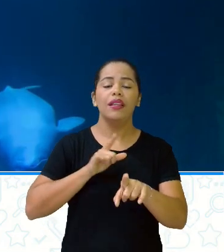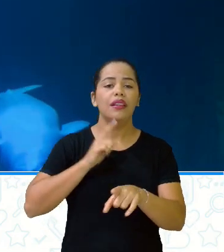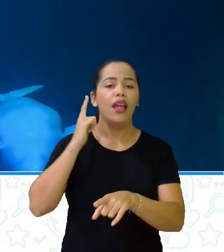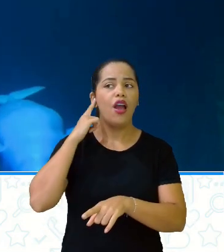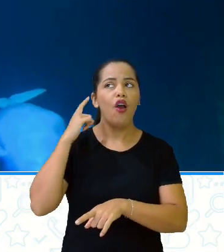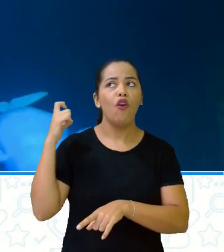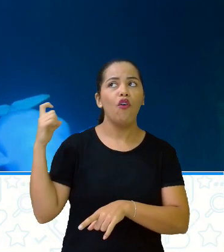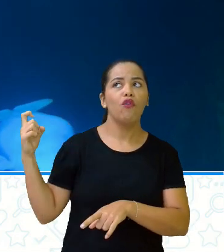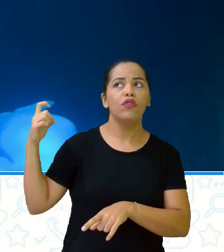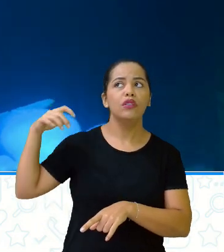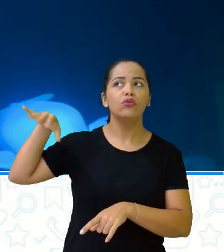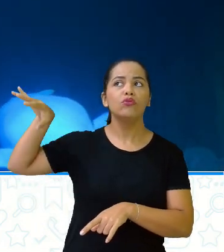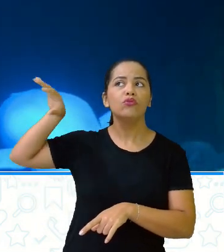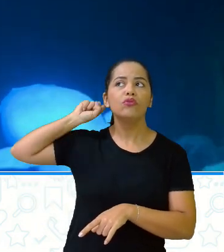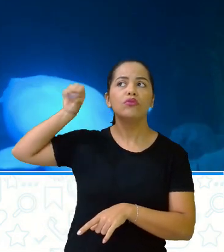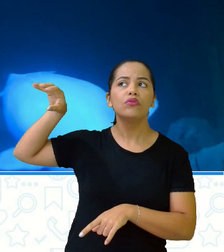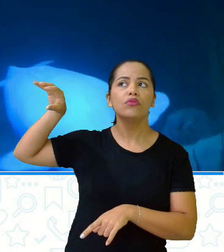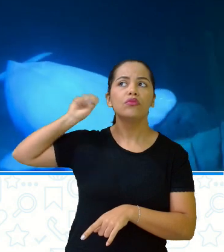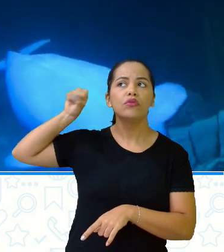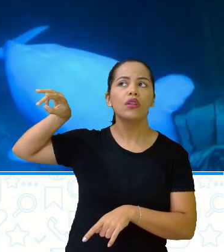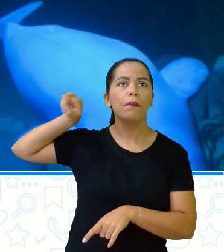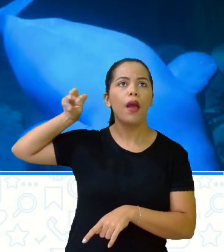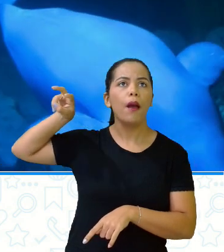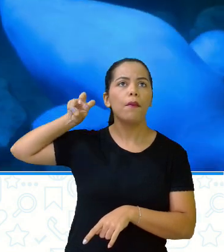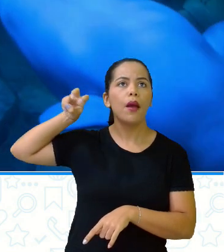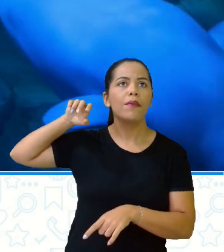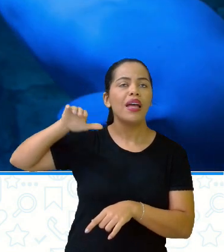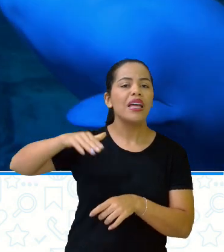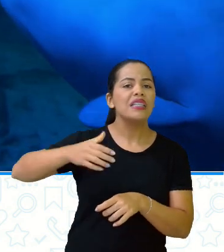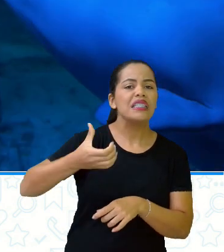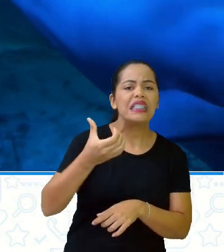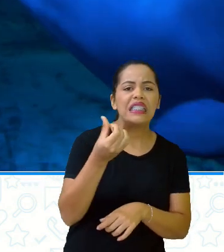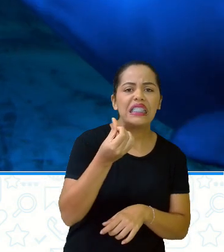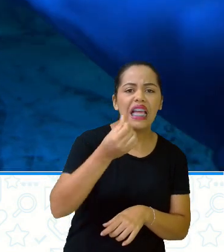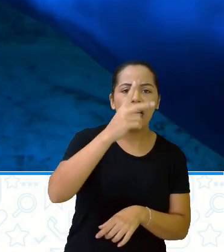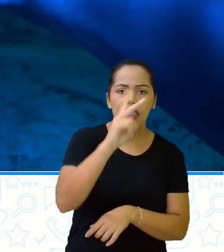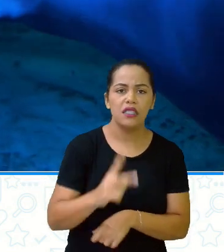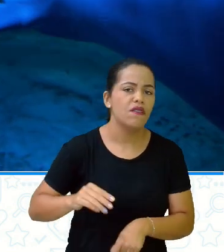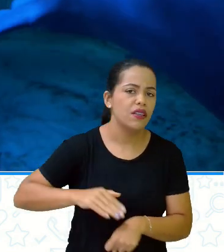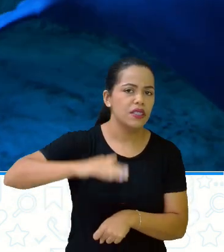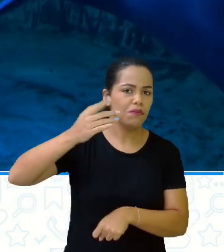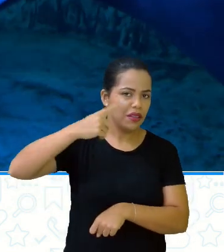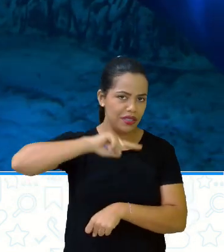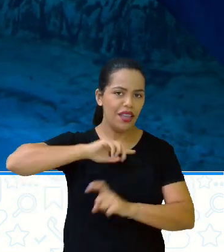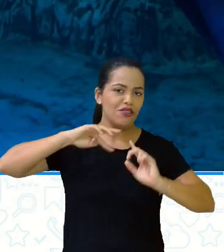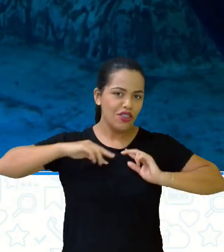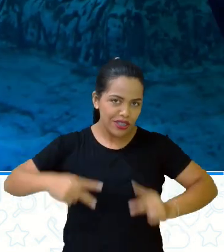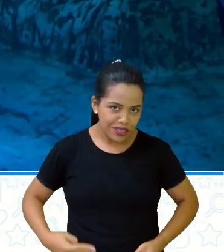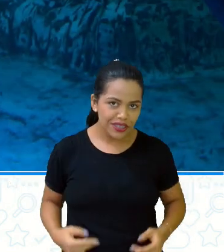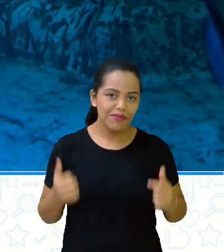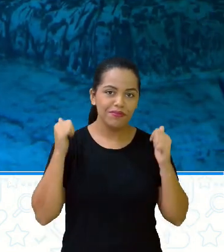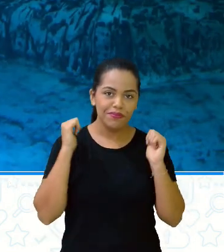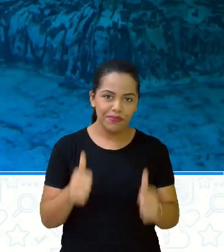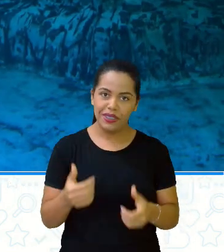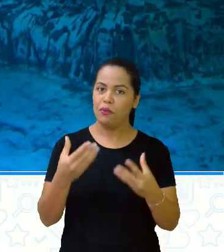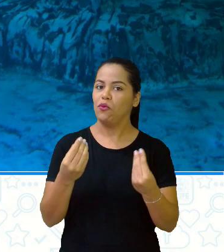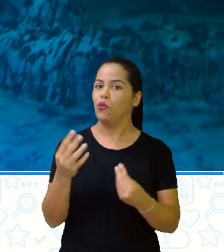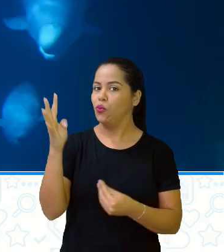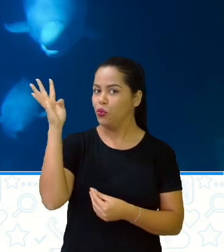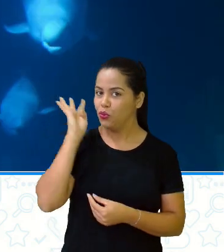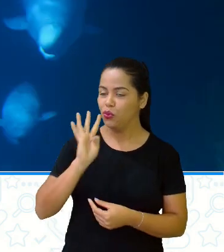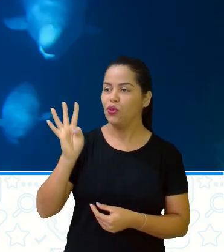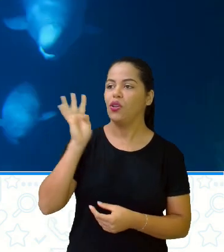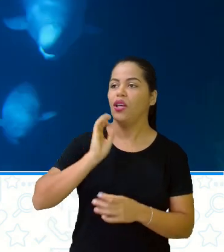audição excelente. Elas escutam 6 vezes mais do que um ser humano. Olha aí, bem legal, né?